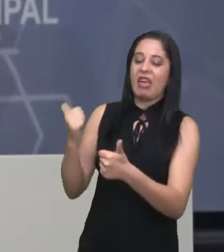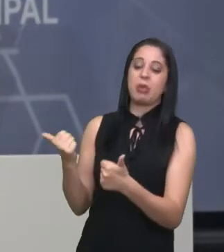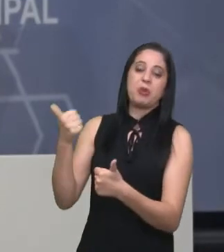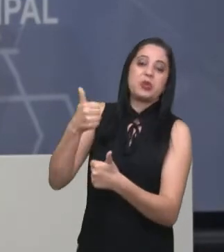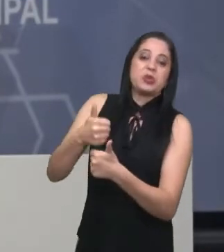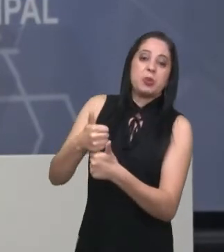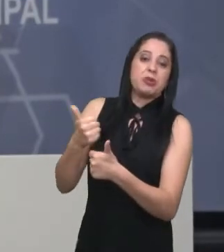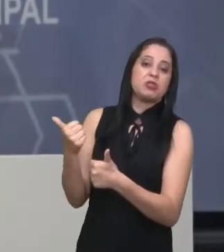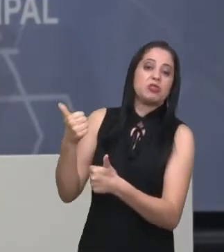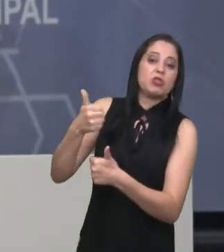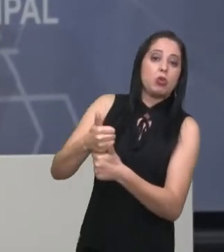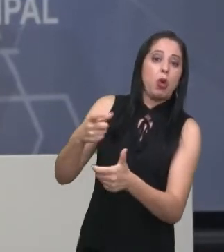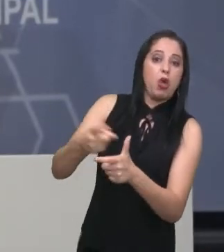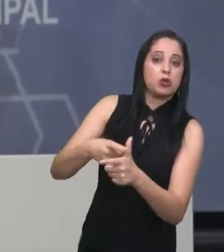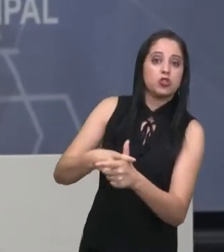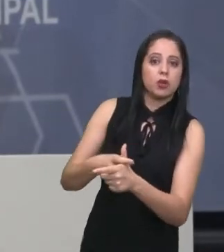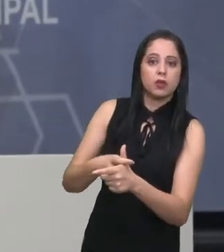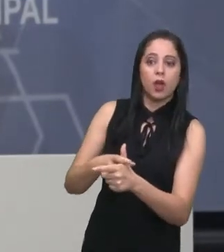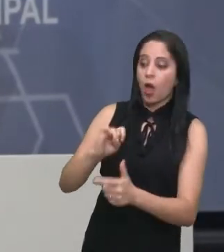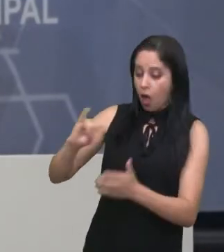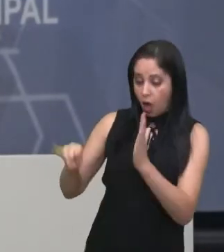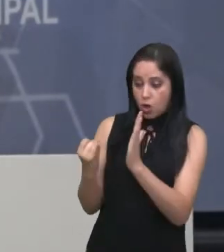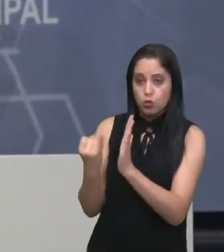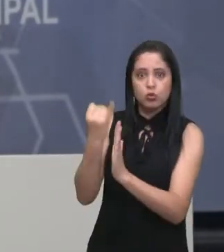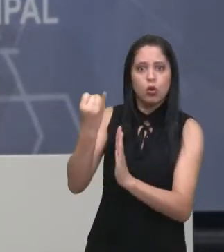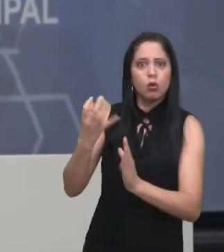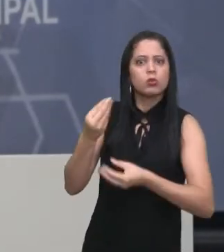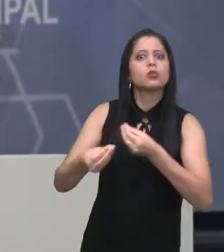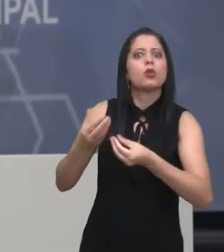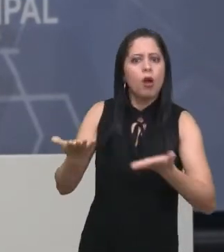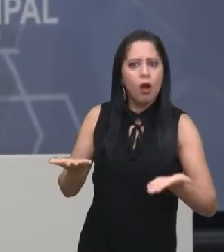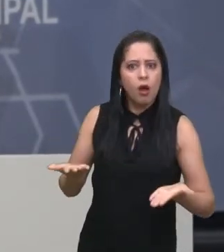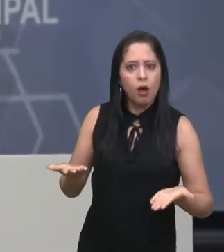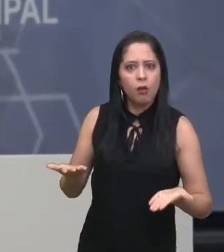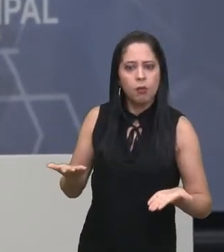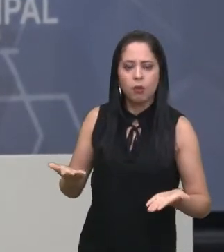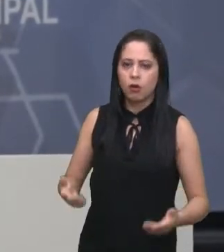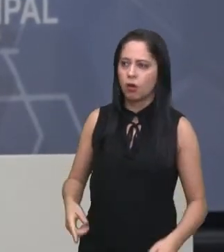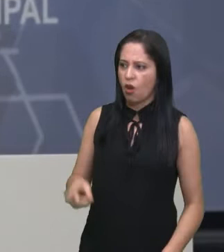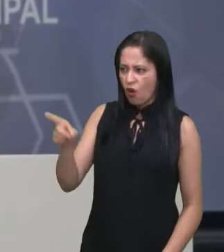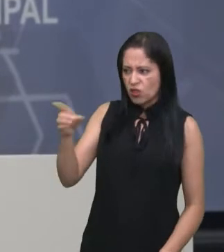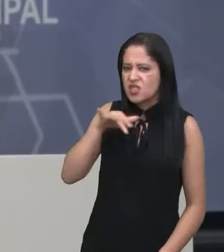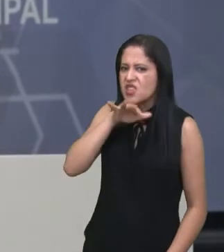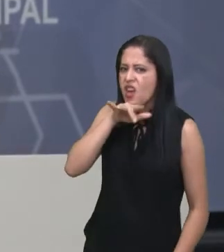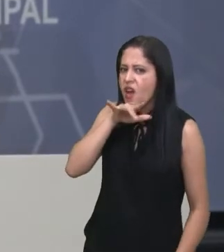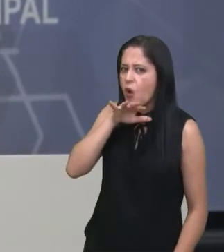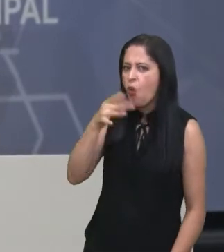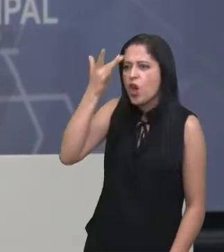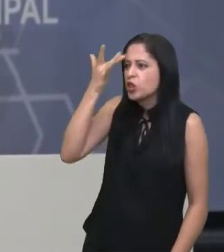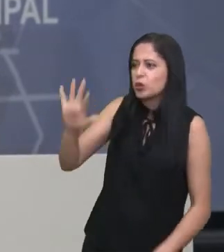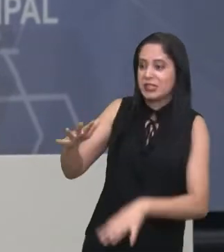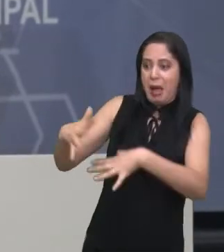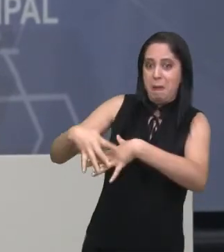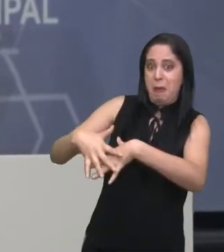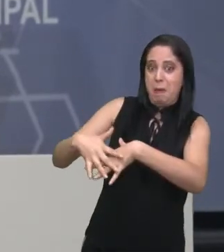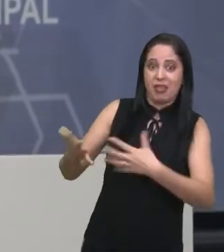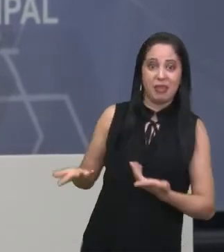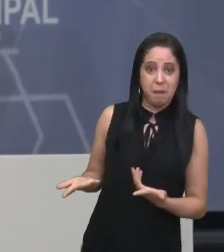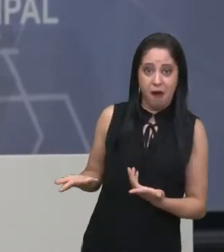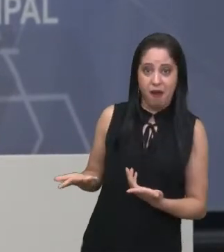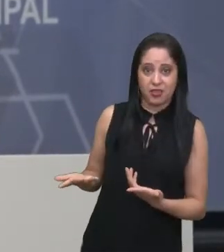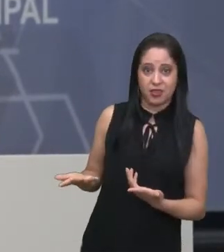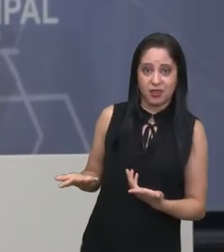20 anos, e os juros em cima disso. Então, ou o senhor é muito ruim de economia, ou o seu economista é